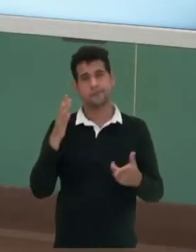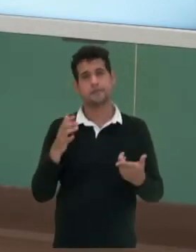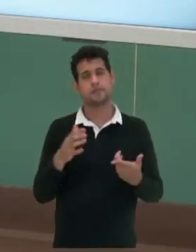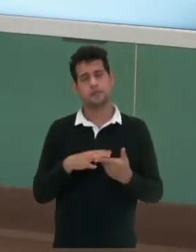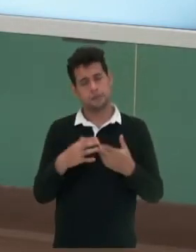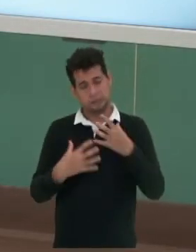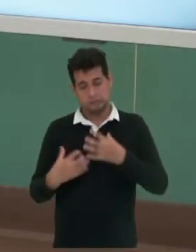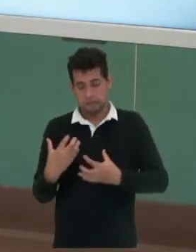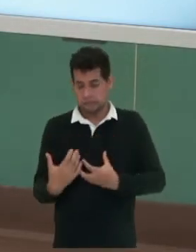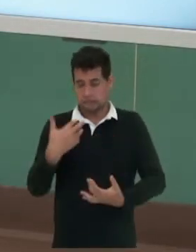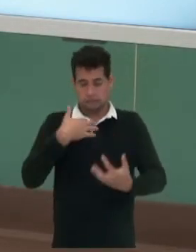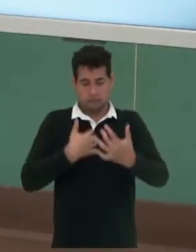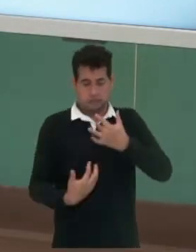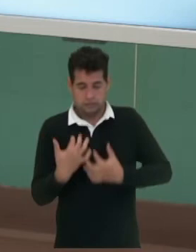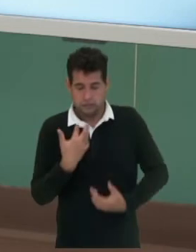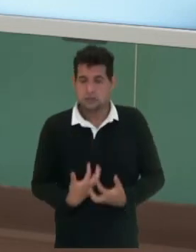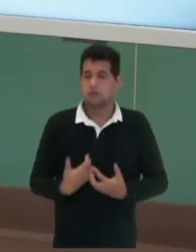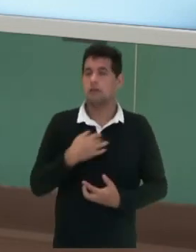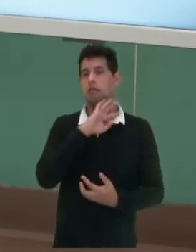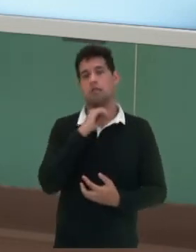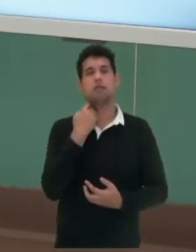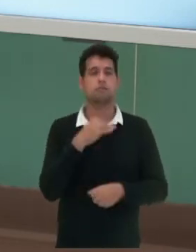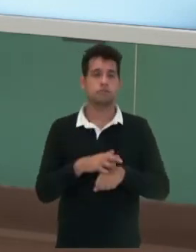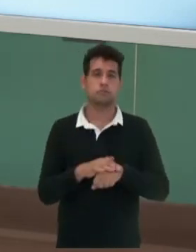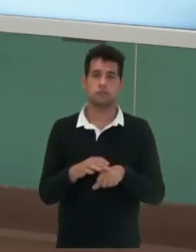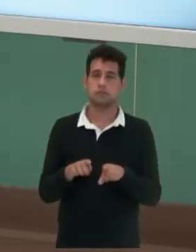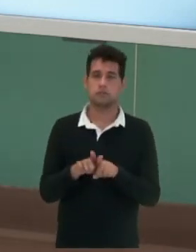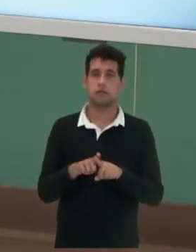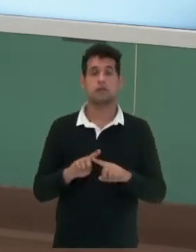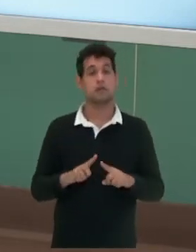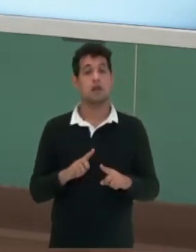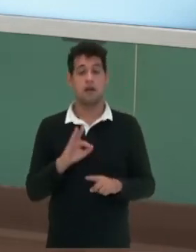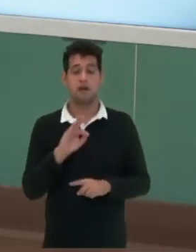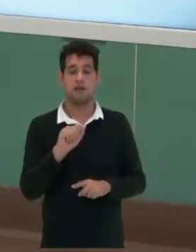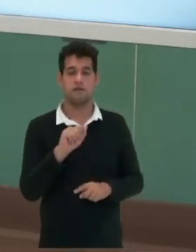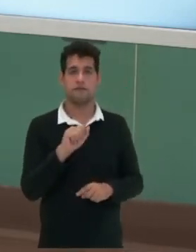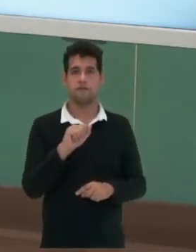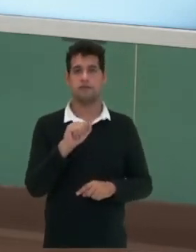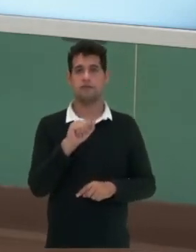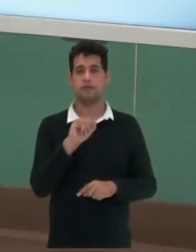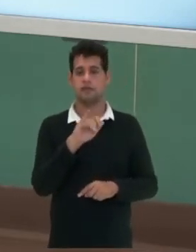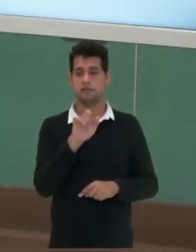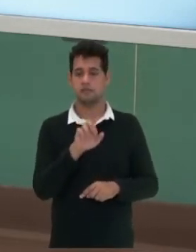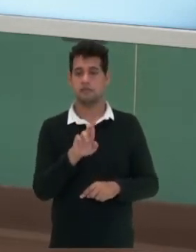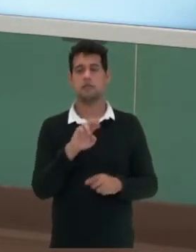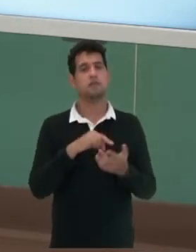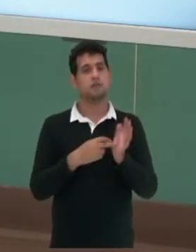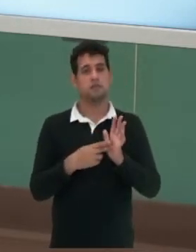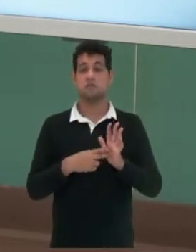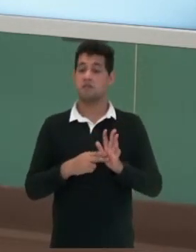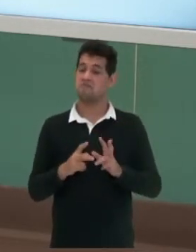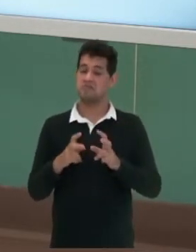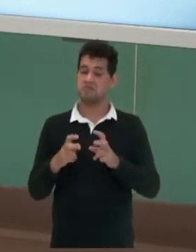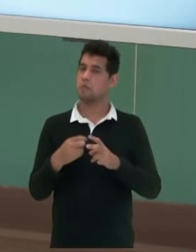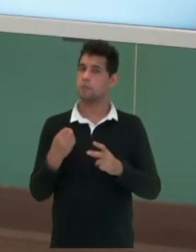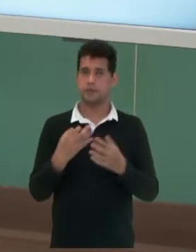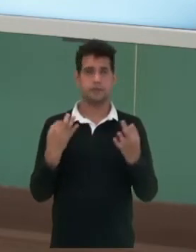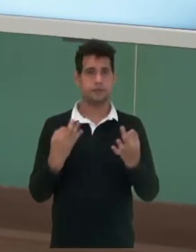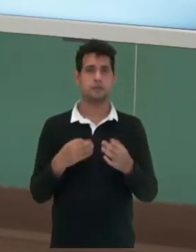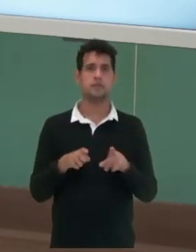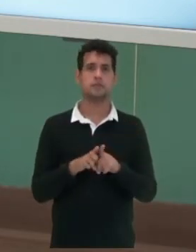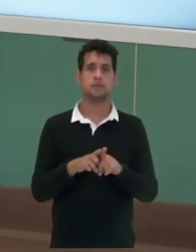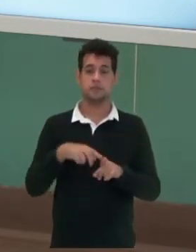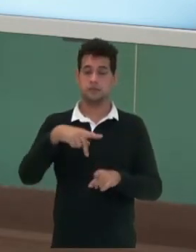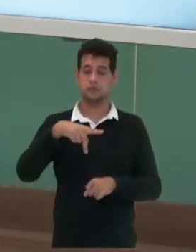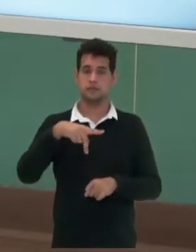está entrando no teu corpo e que vai causar alguma doença, né? Então, a Pfizer é um exemplo dessa vacina bem moderna. E